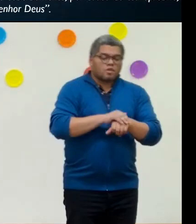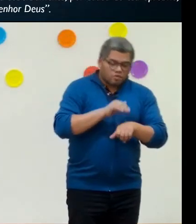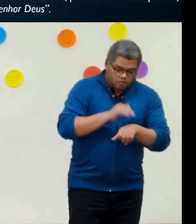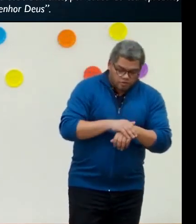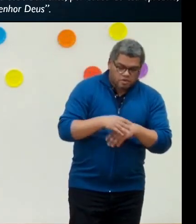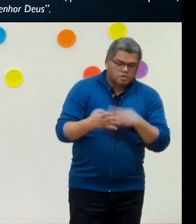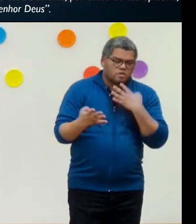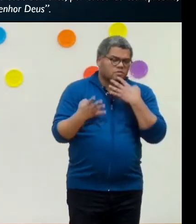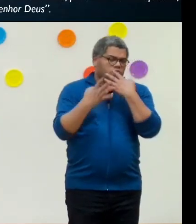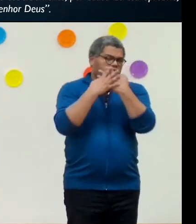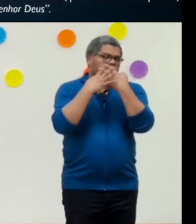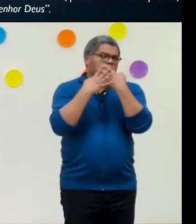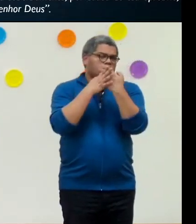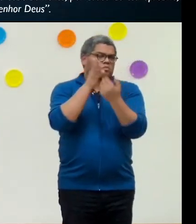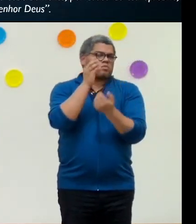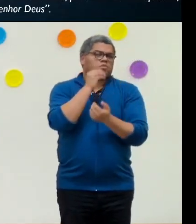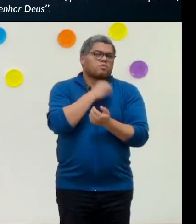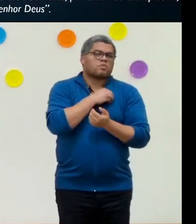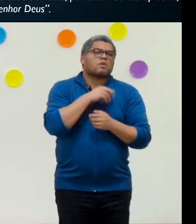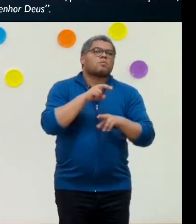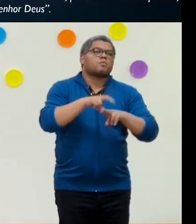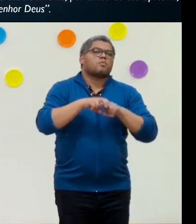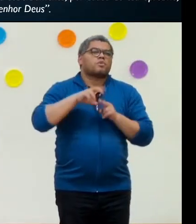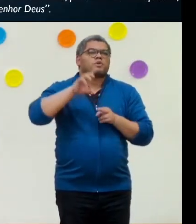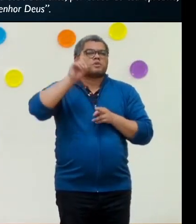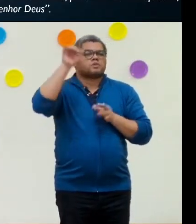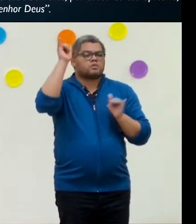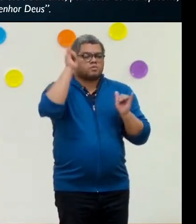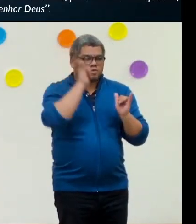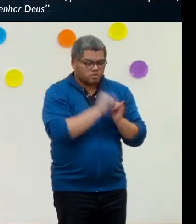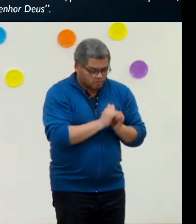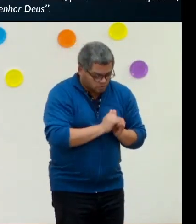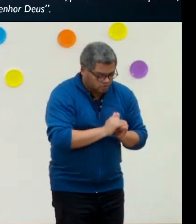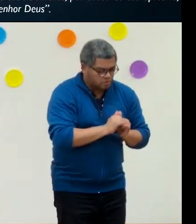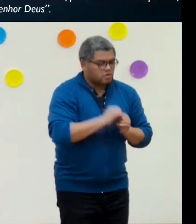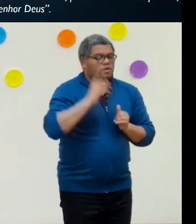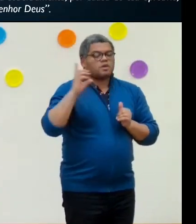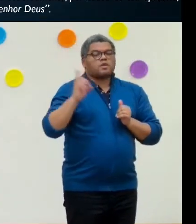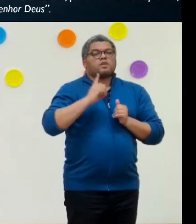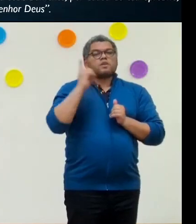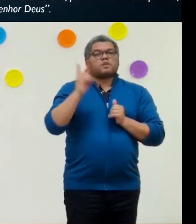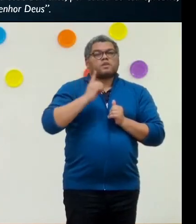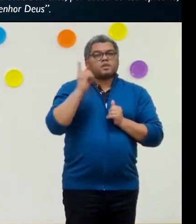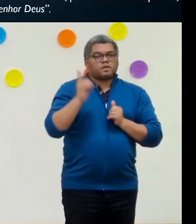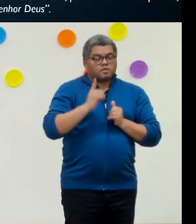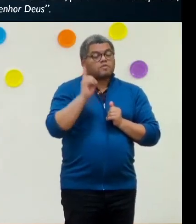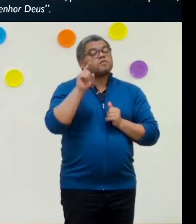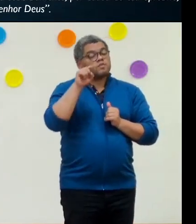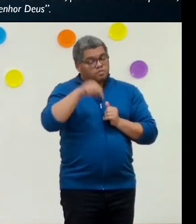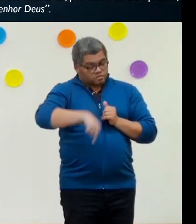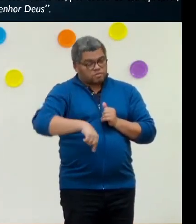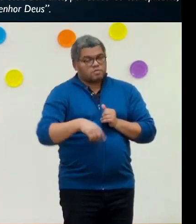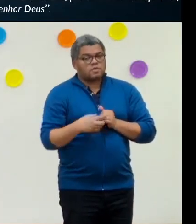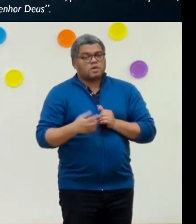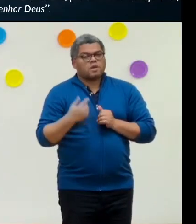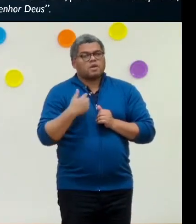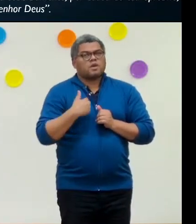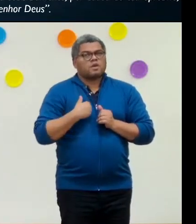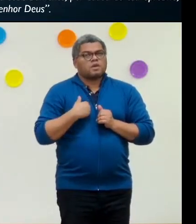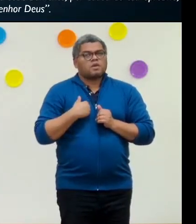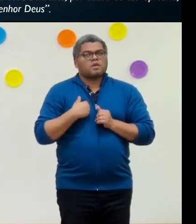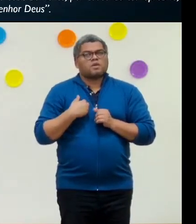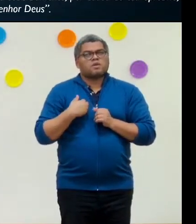pecado. Por isso Deus o perdoa, porque há arrependimento. Davi foi um desses. Eu vou encontrar